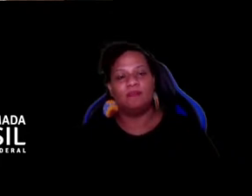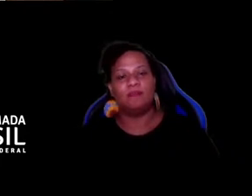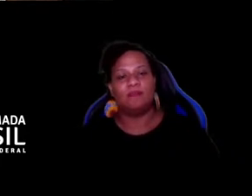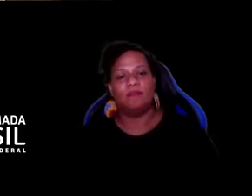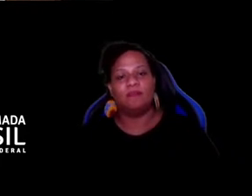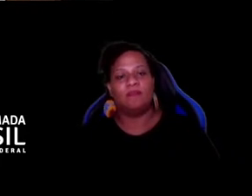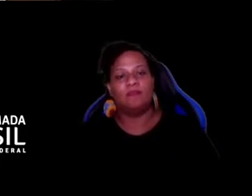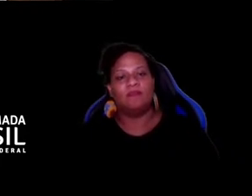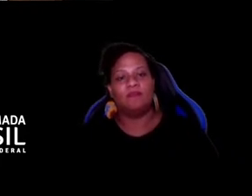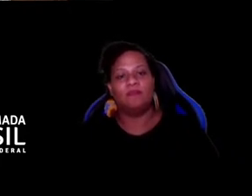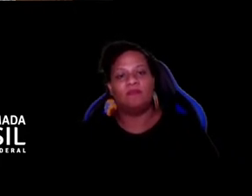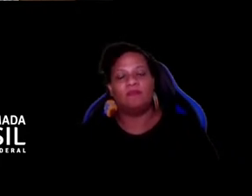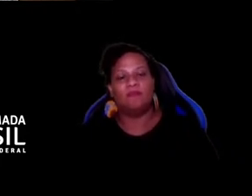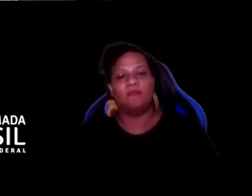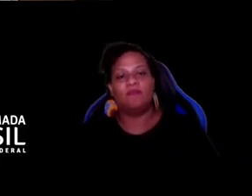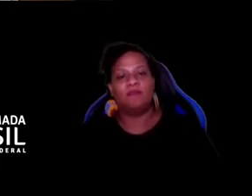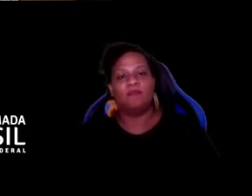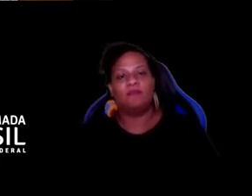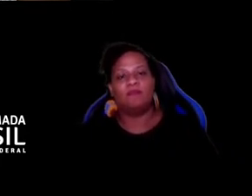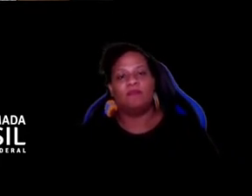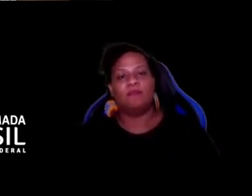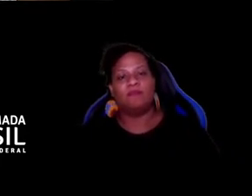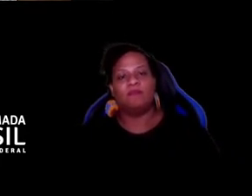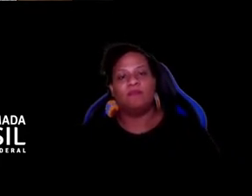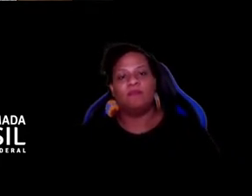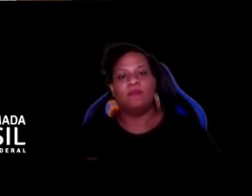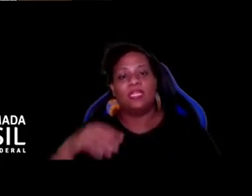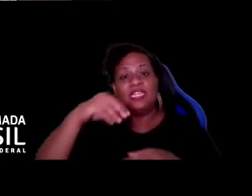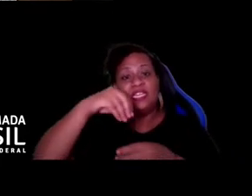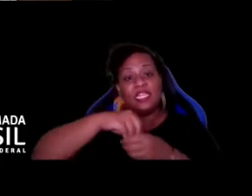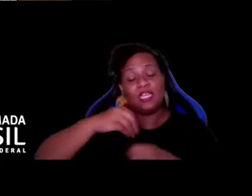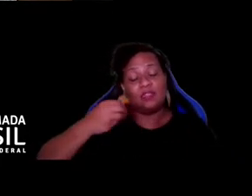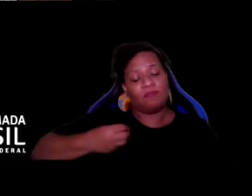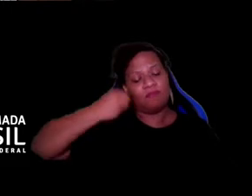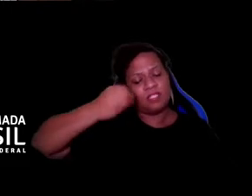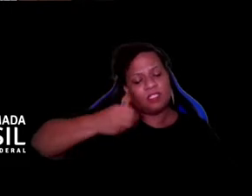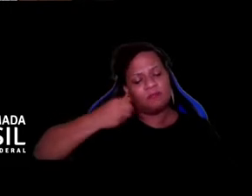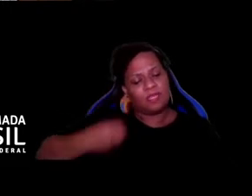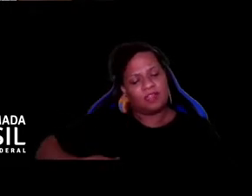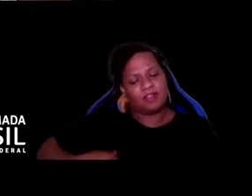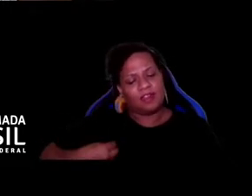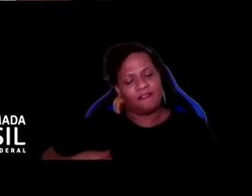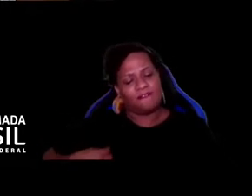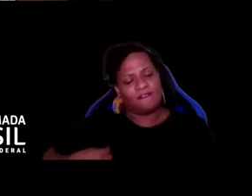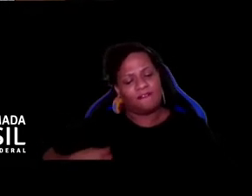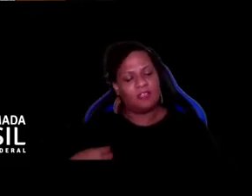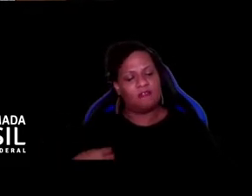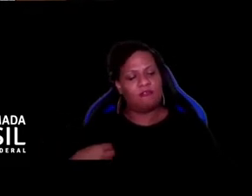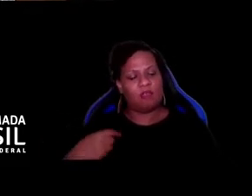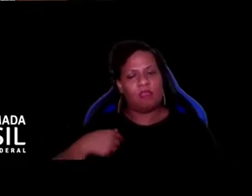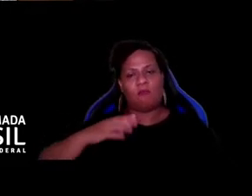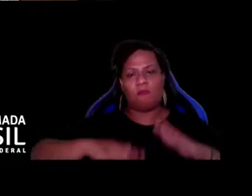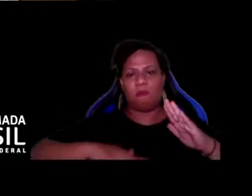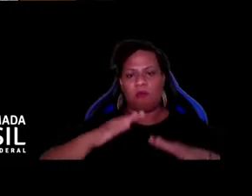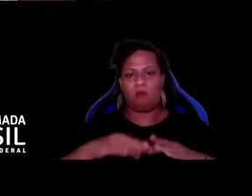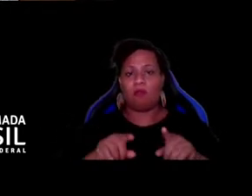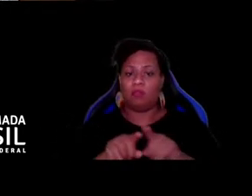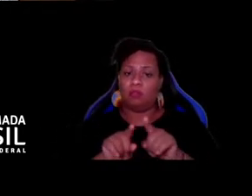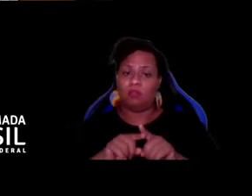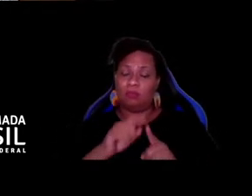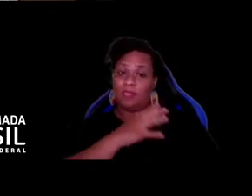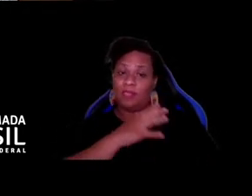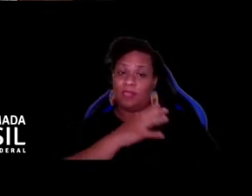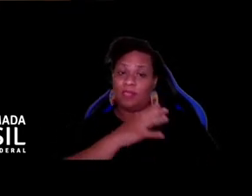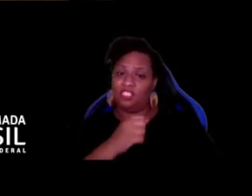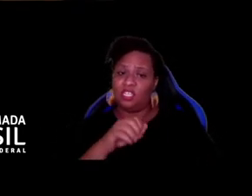da vivência como percussionista e como, né, pessoa de axé, a